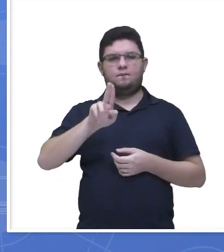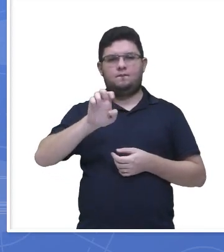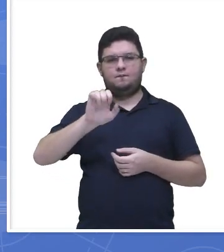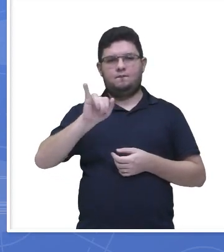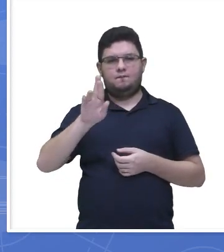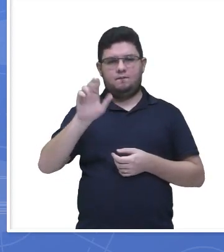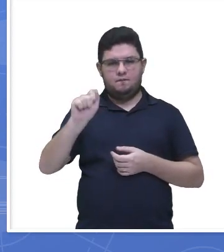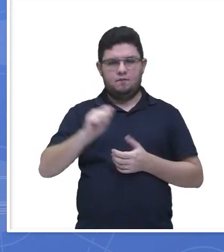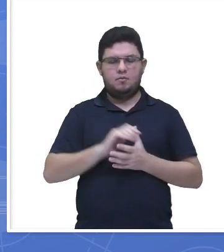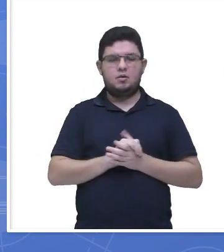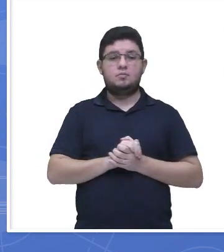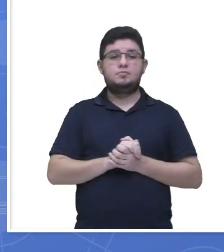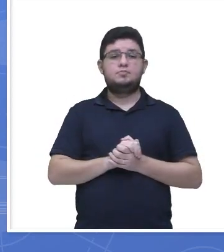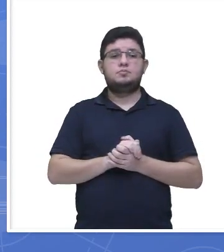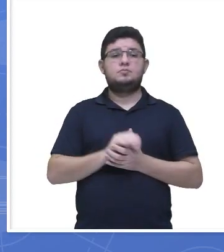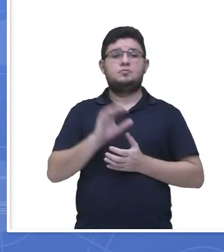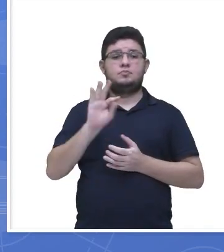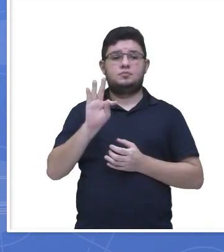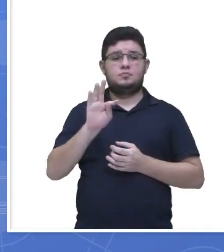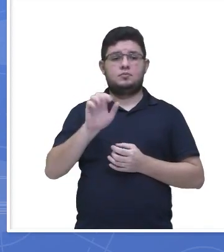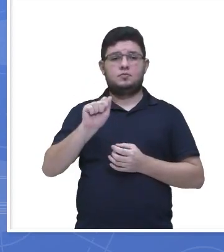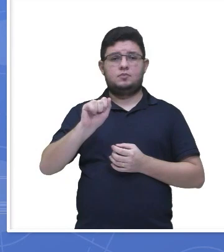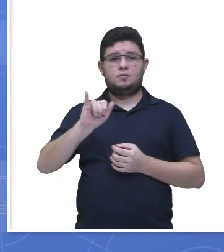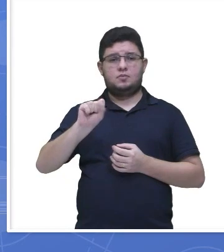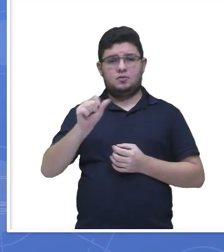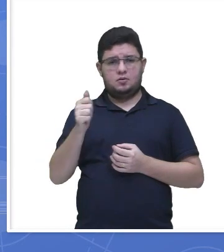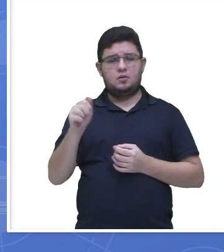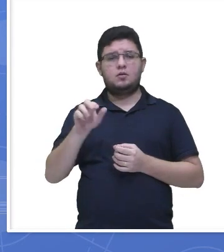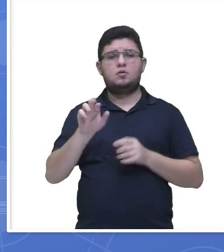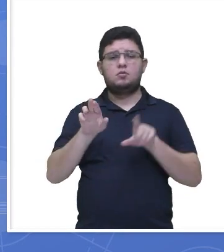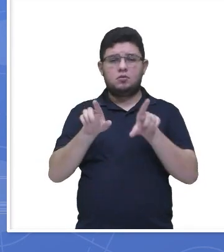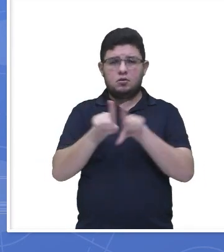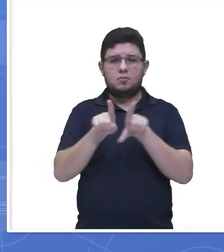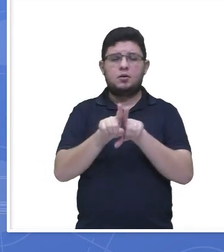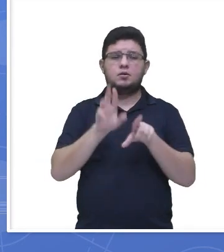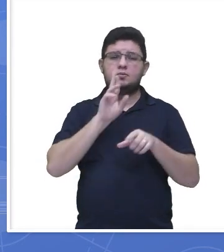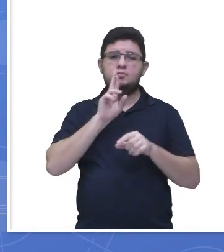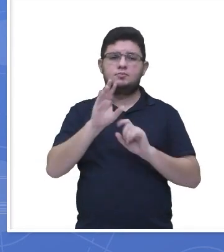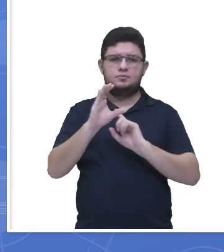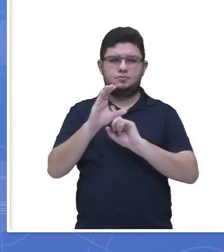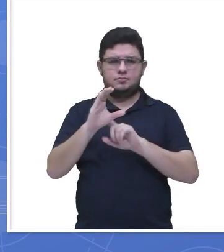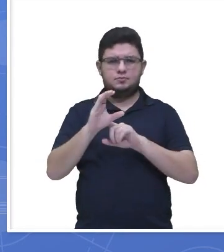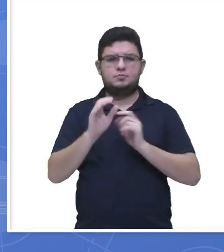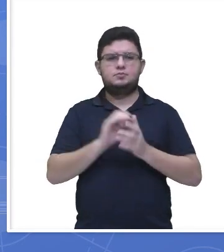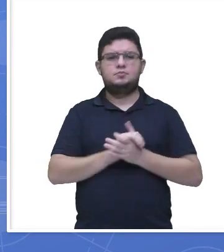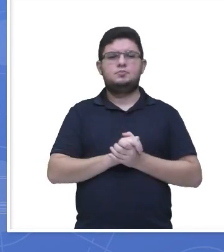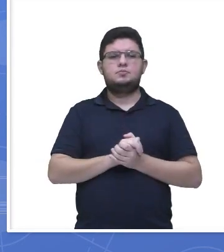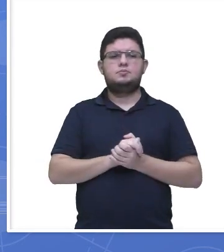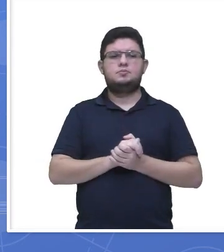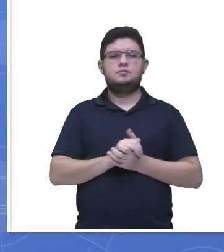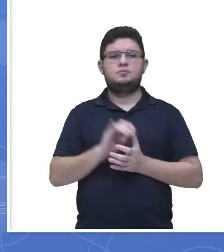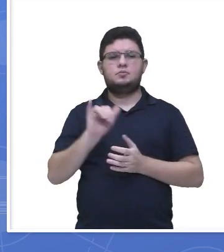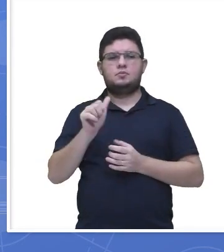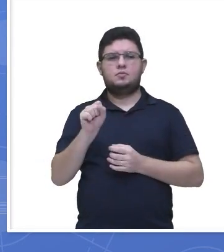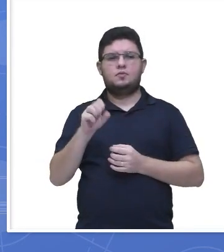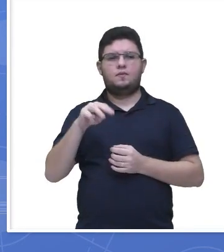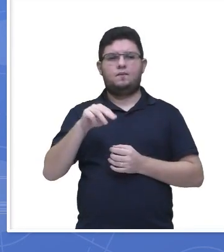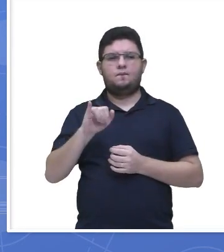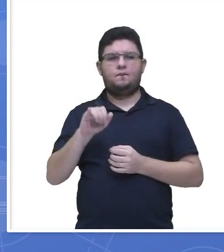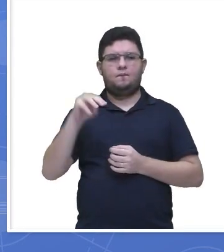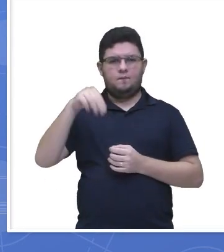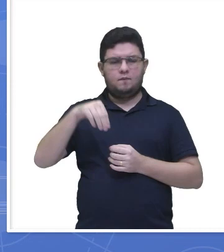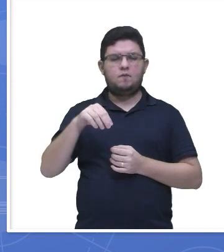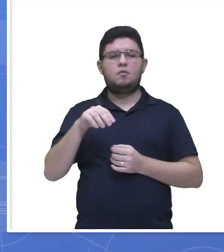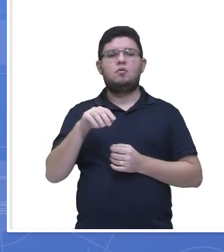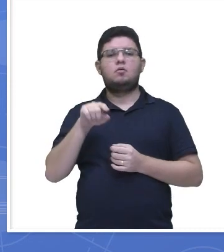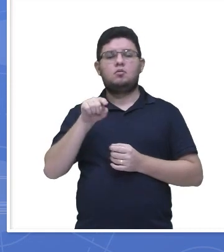Yasmin, do EET Maria Isabel Desterro, da Silva de Iranduba. Um abraço aí para todos.